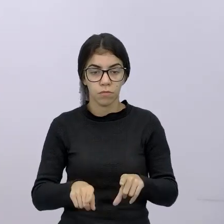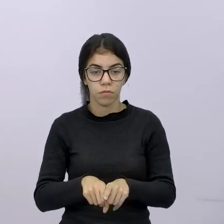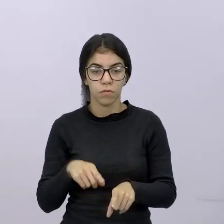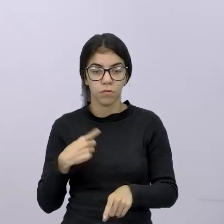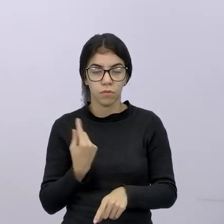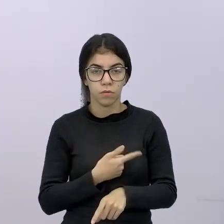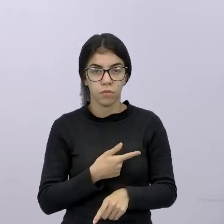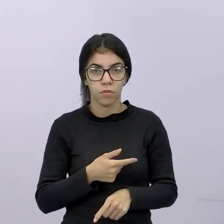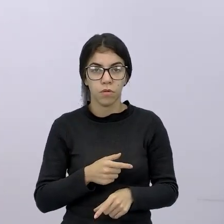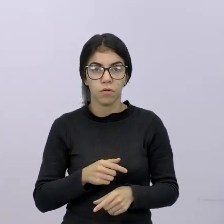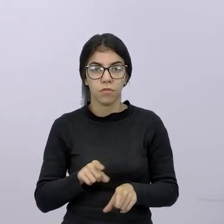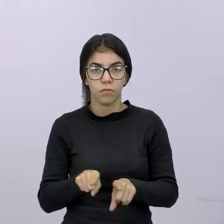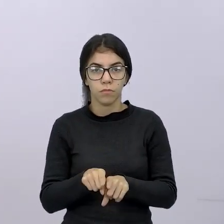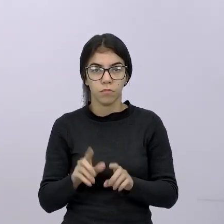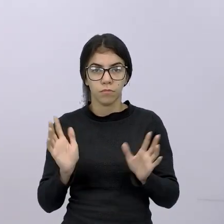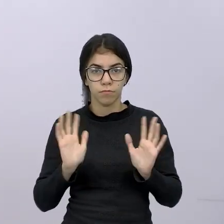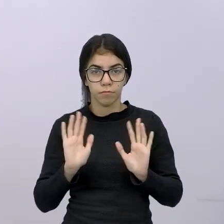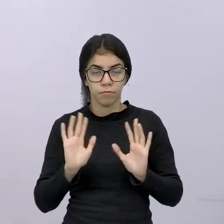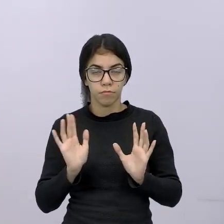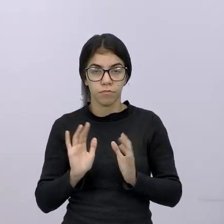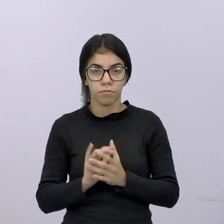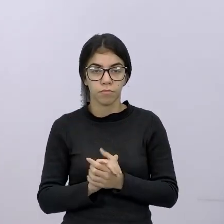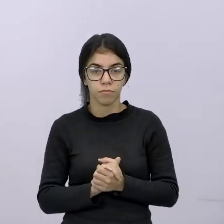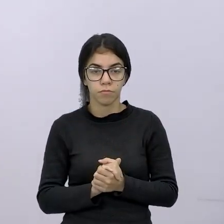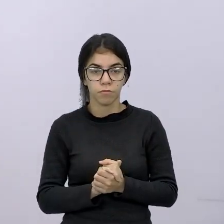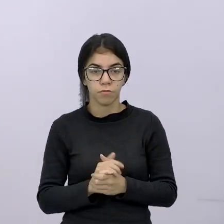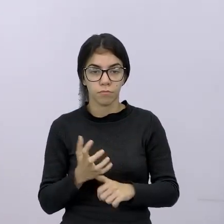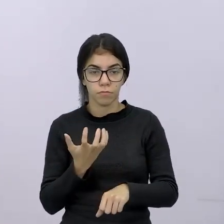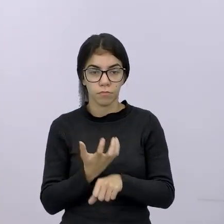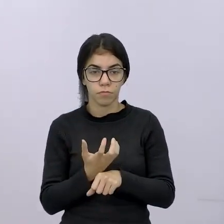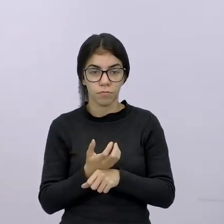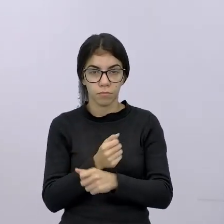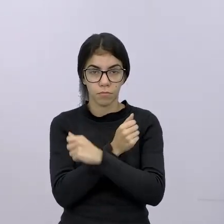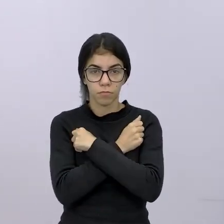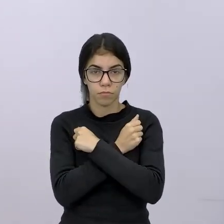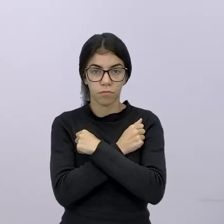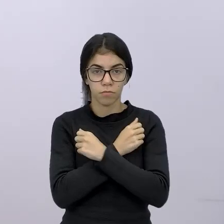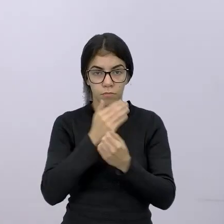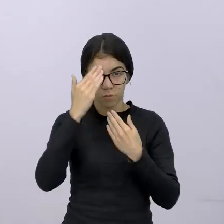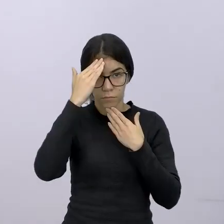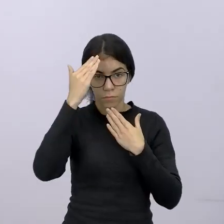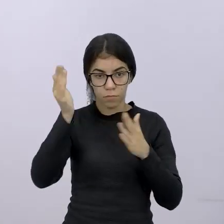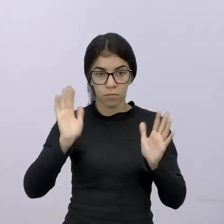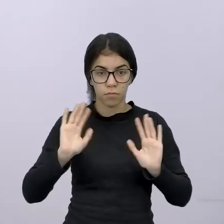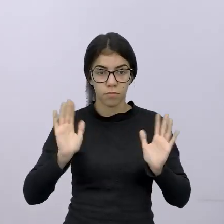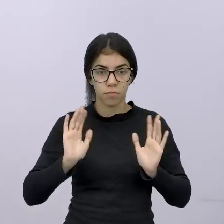se despede aqui desse itinerário, tá bom? Um grande abraço e valeu!